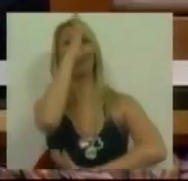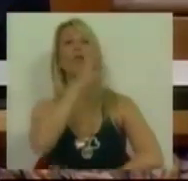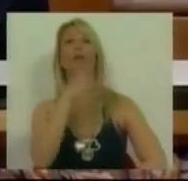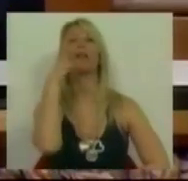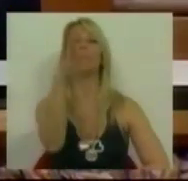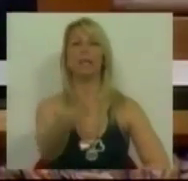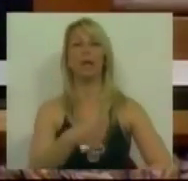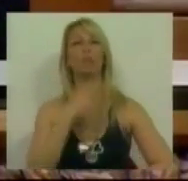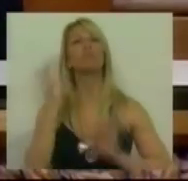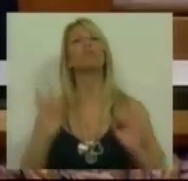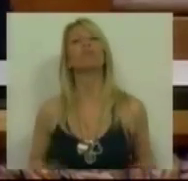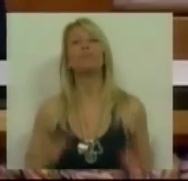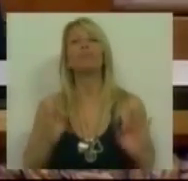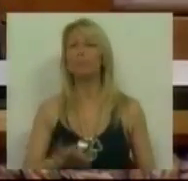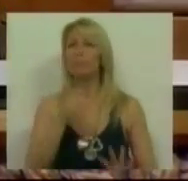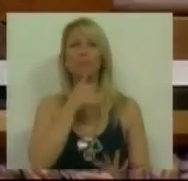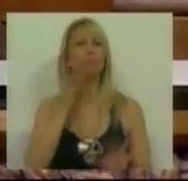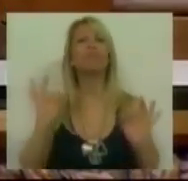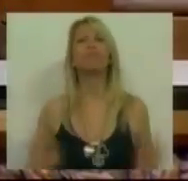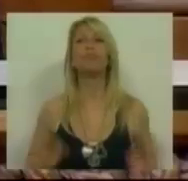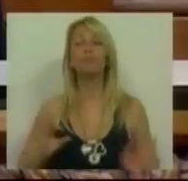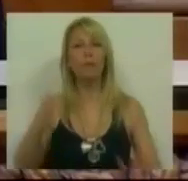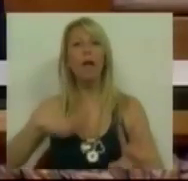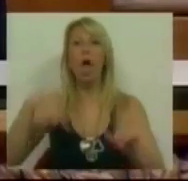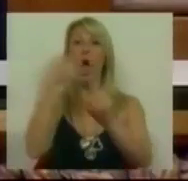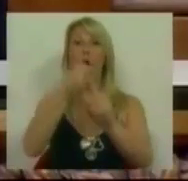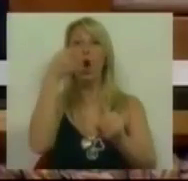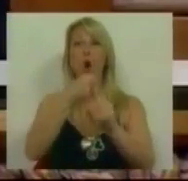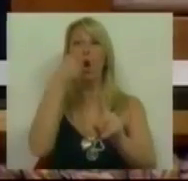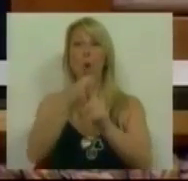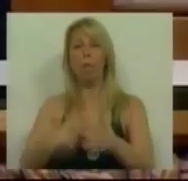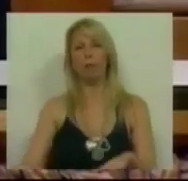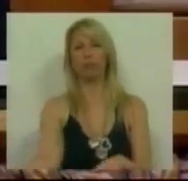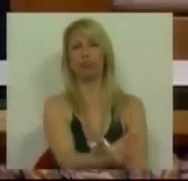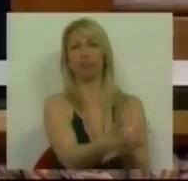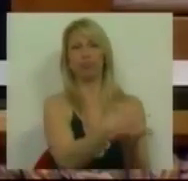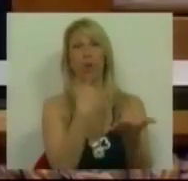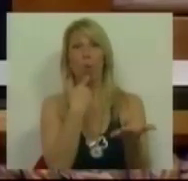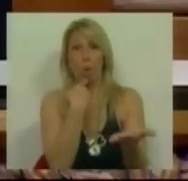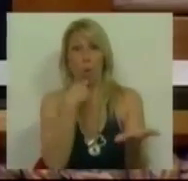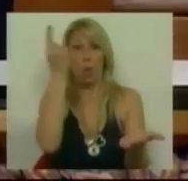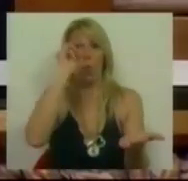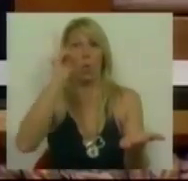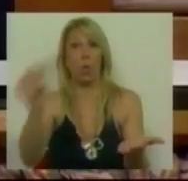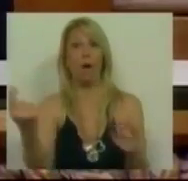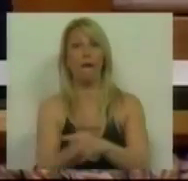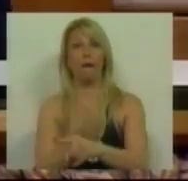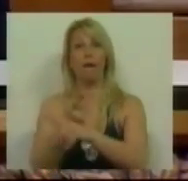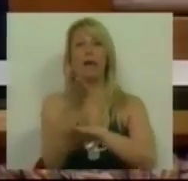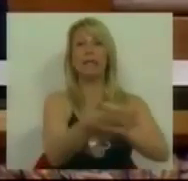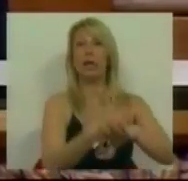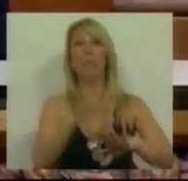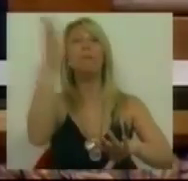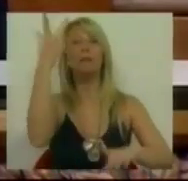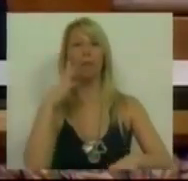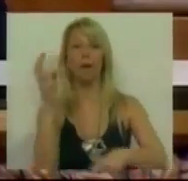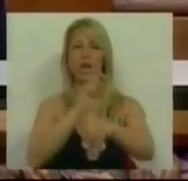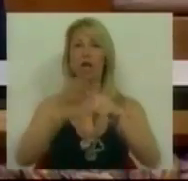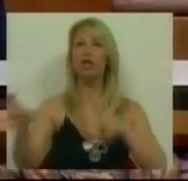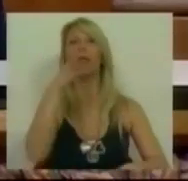dizendo-se absolutamente determinados em combater as rendas excessivas garantidas a diferentes setores, em particular na energia,